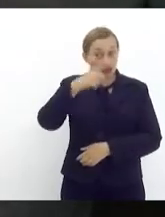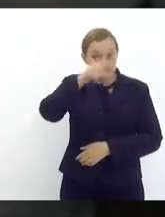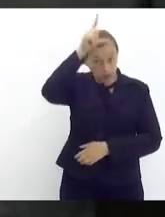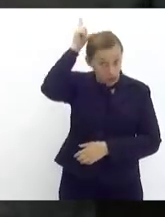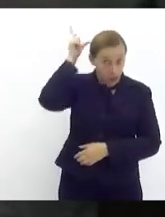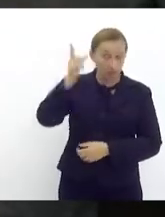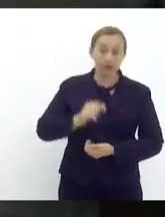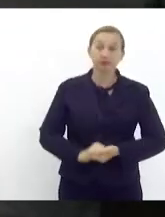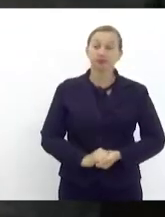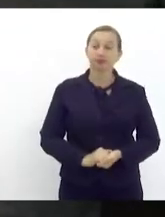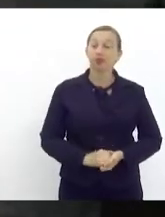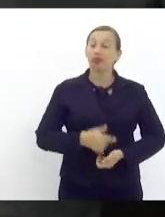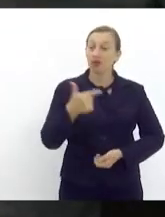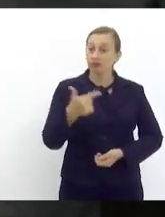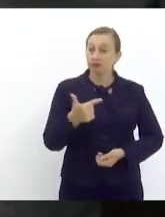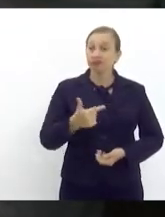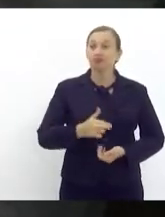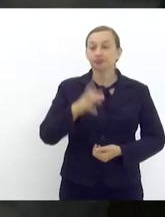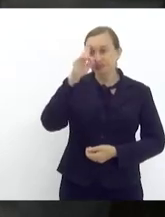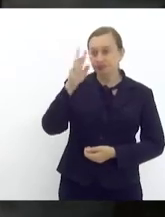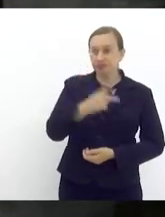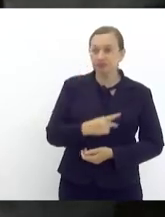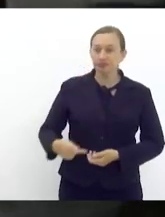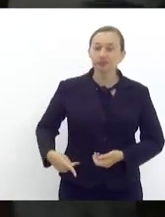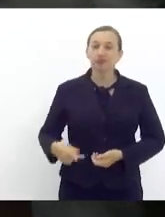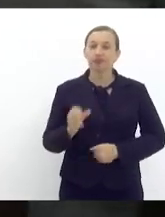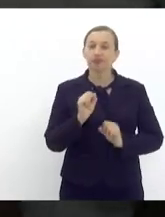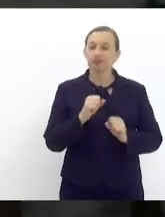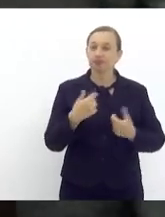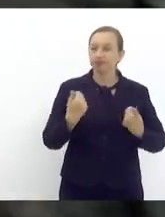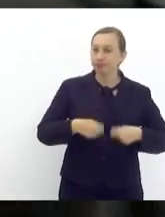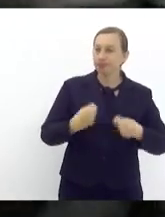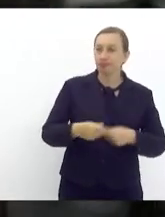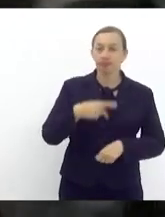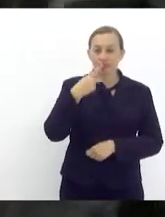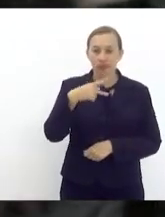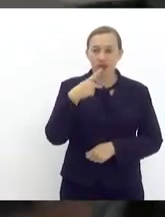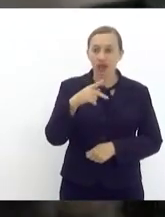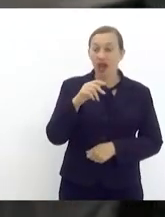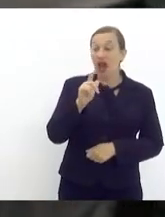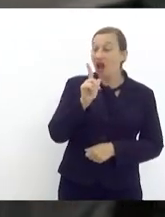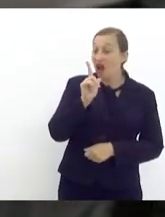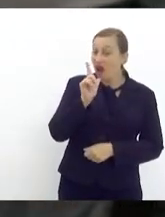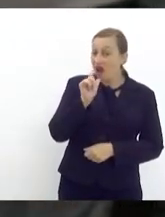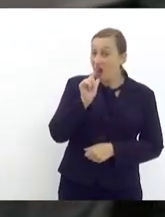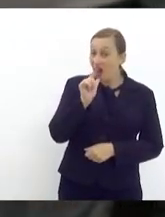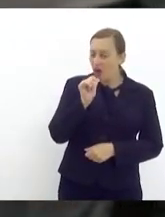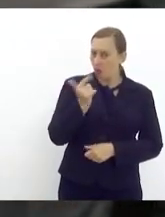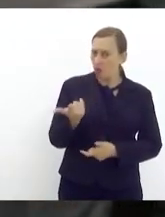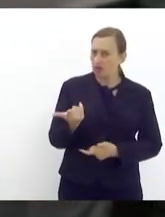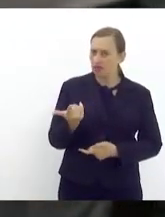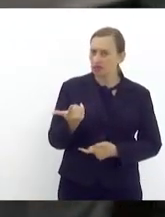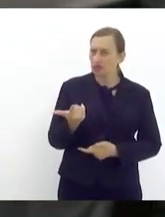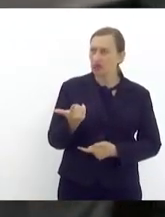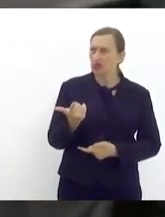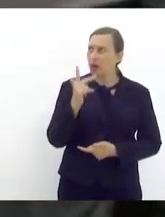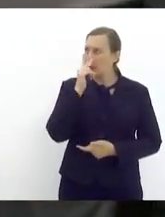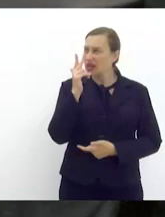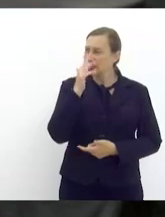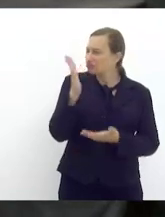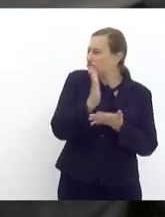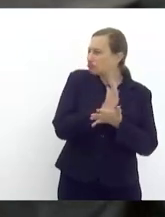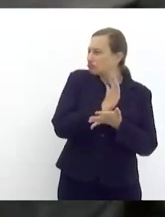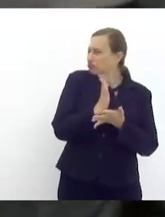Paulo. Em segundo lugar, presidente, a gente tem que dizer que a água, porque fica parecendo, às